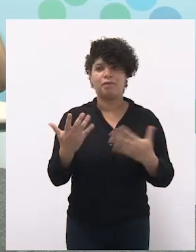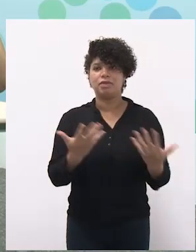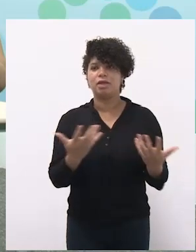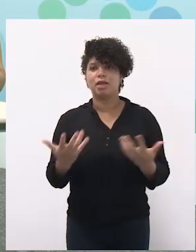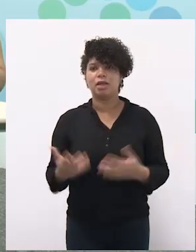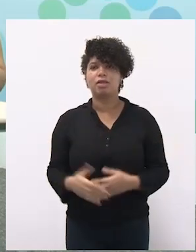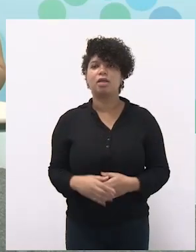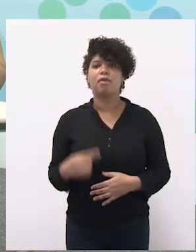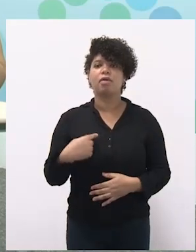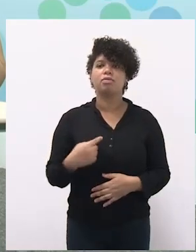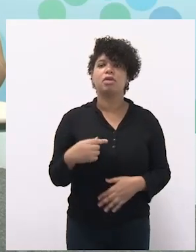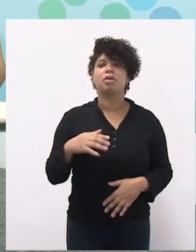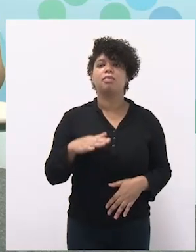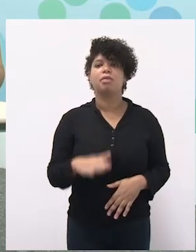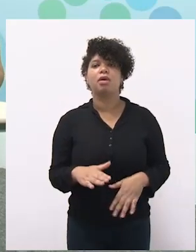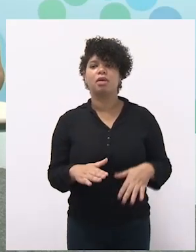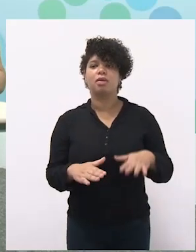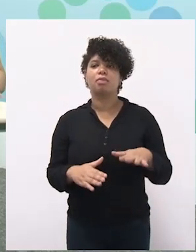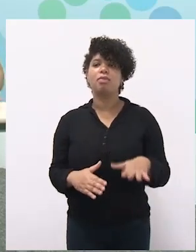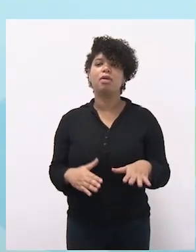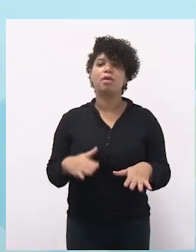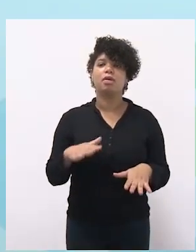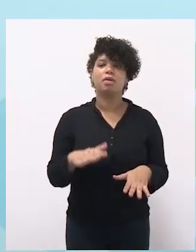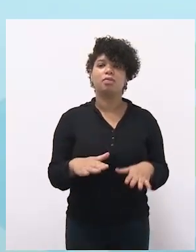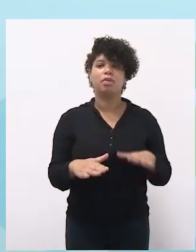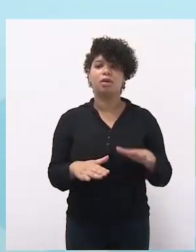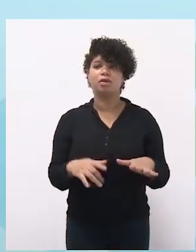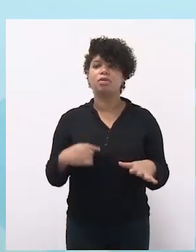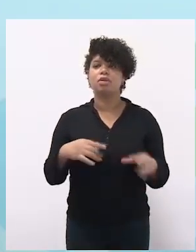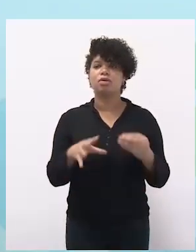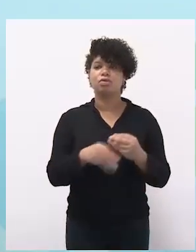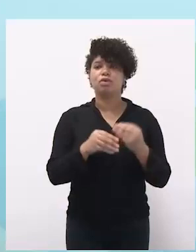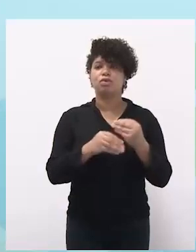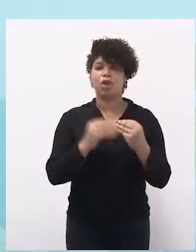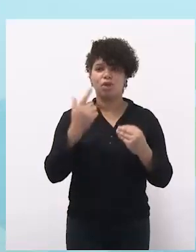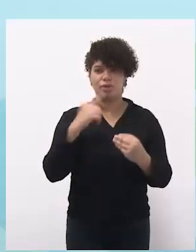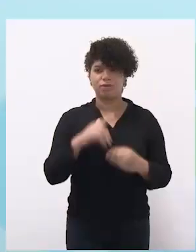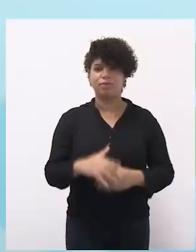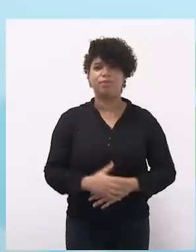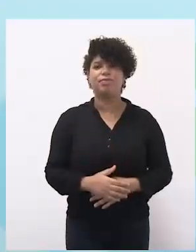no passo a passo e a gente vai conseguir chegar lá. E, aliás,